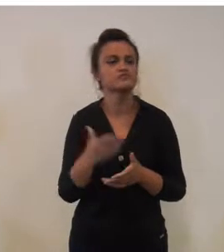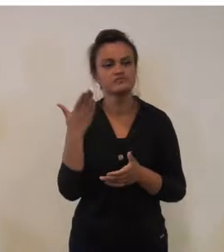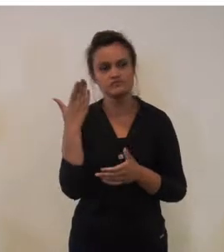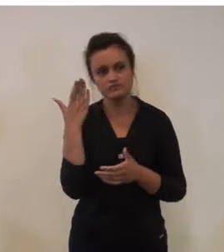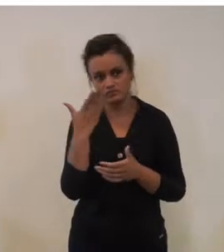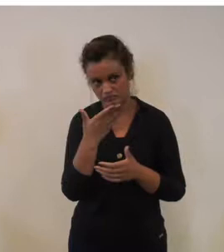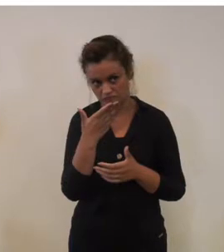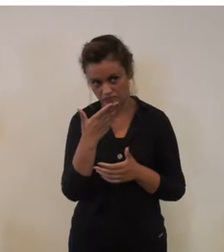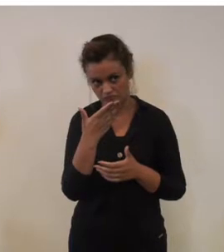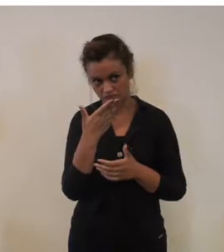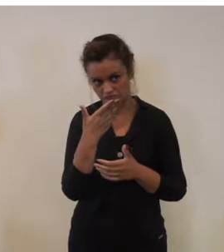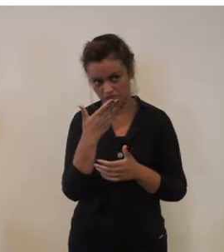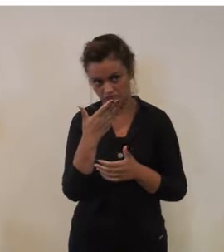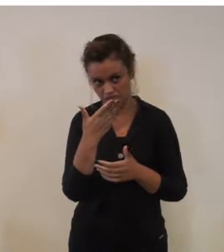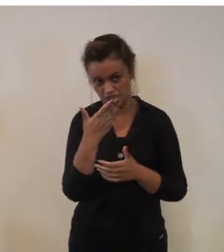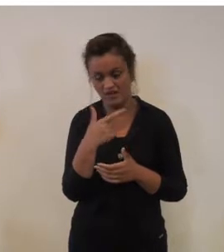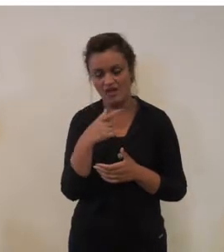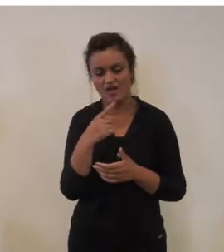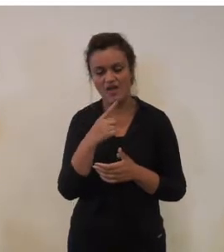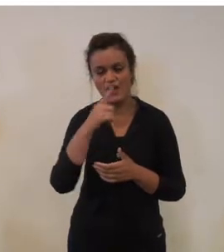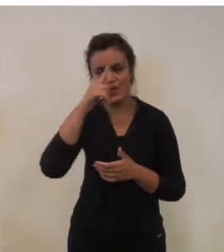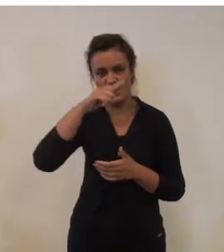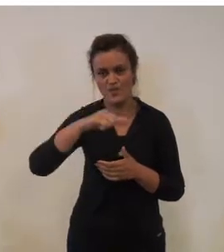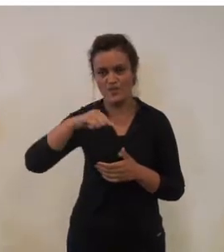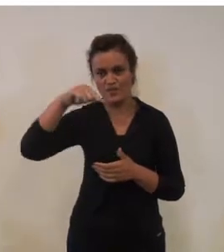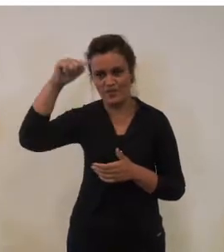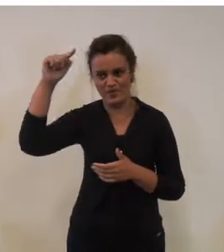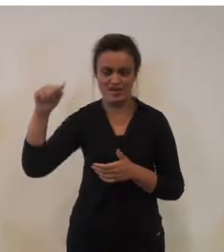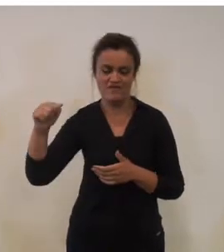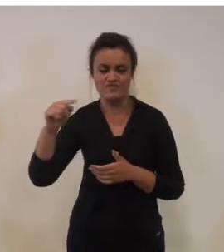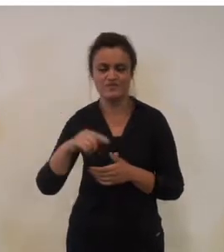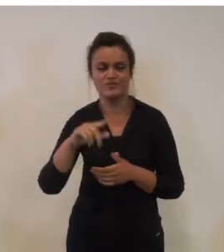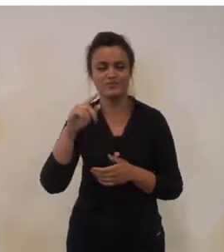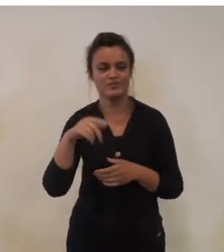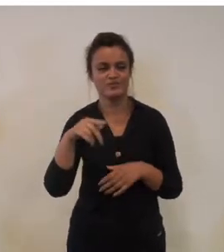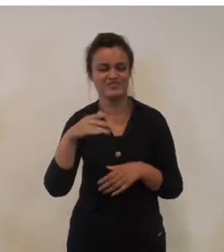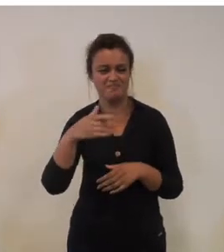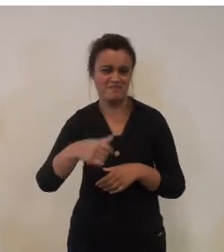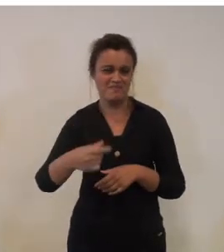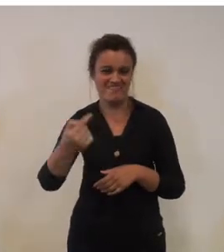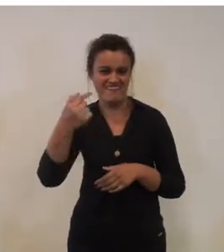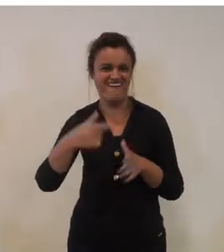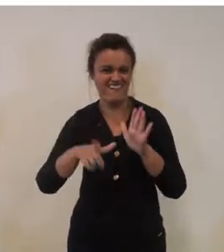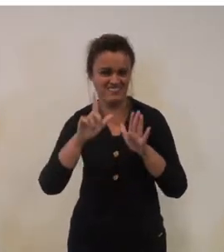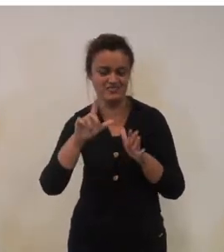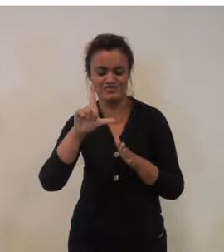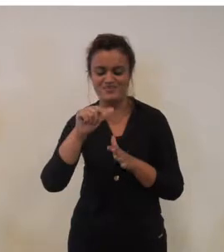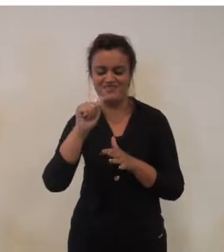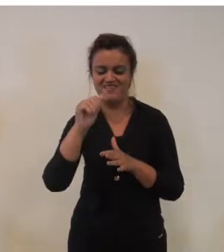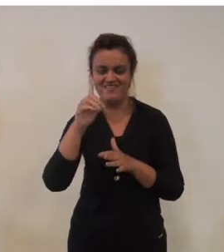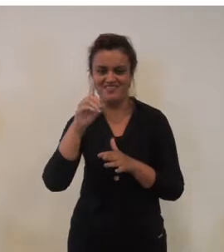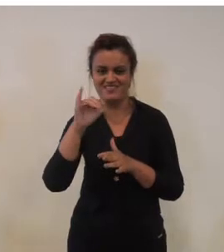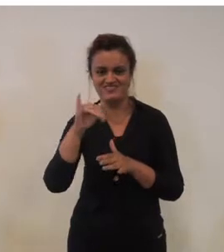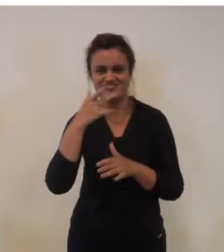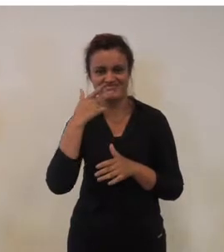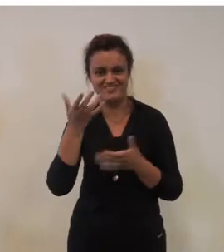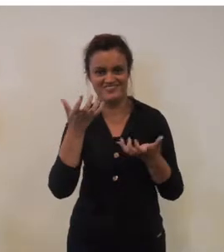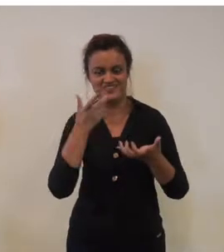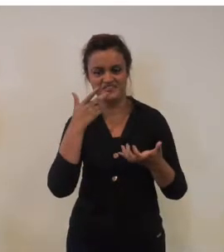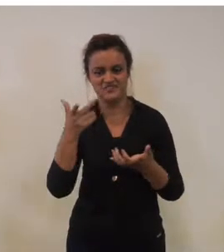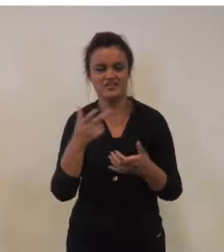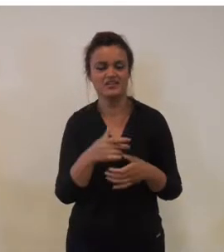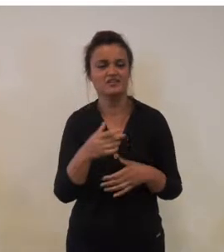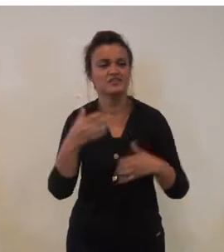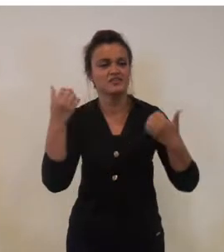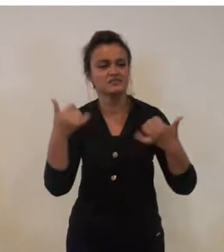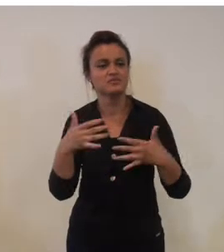Aqui é talvez o gráfico que o colega da Laide gostaria de ter mostrado, né, que é um pouco de como é